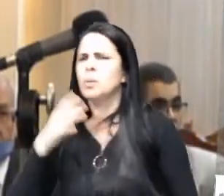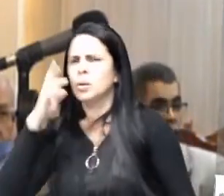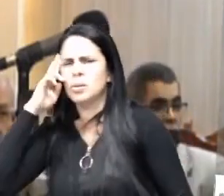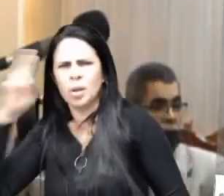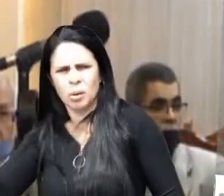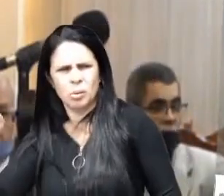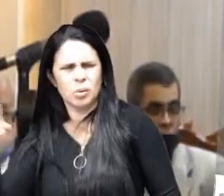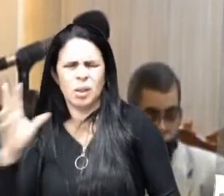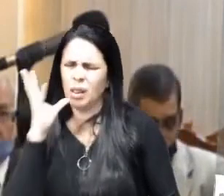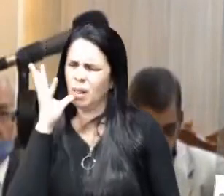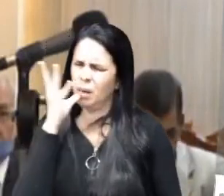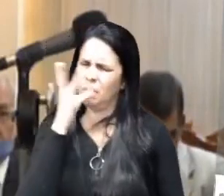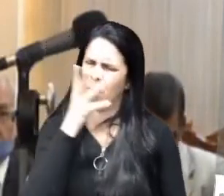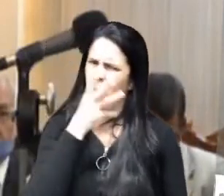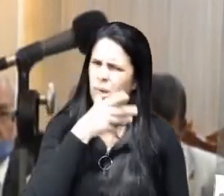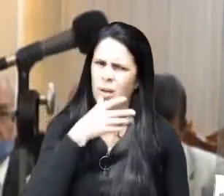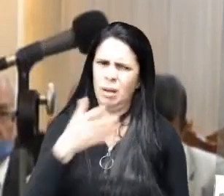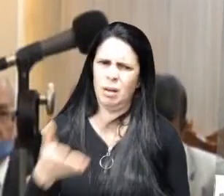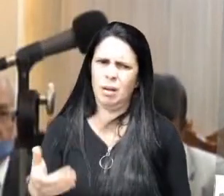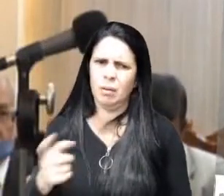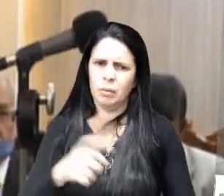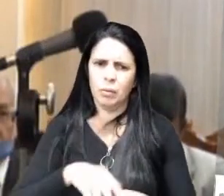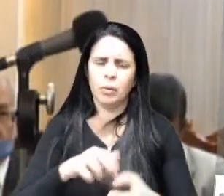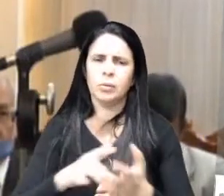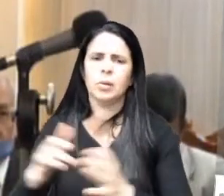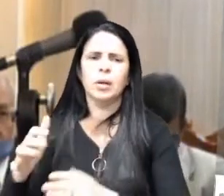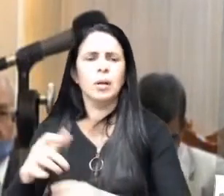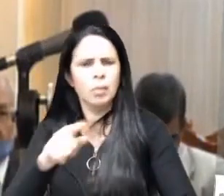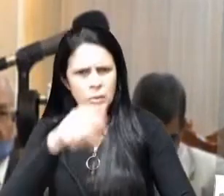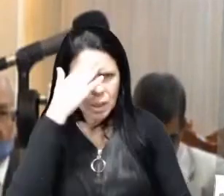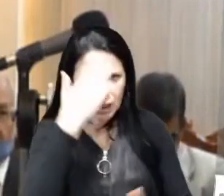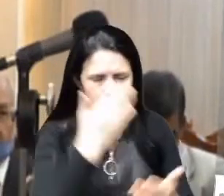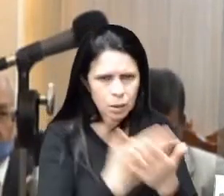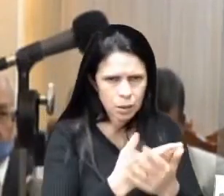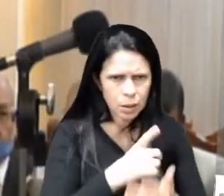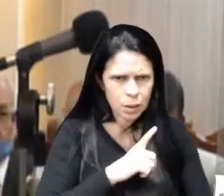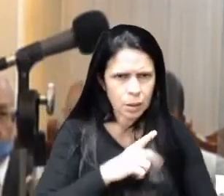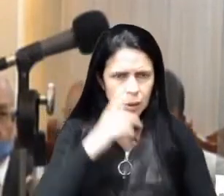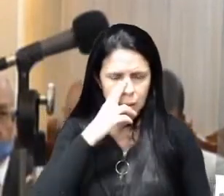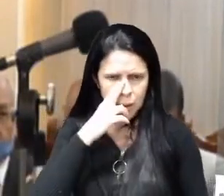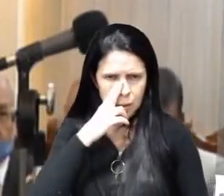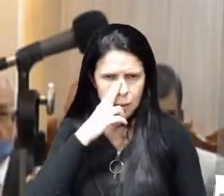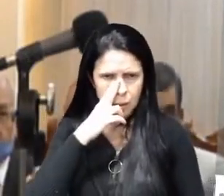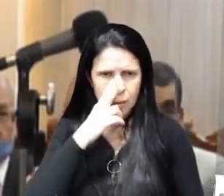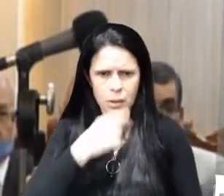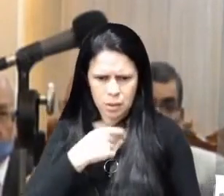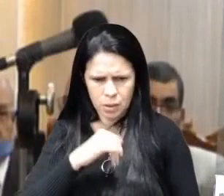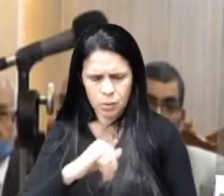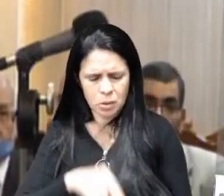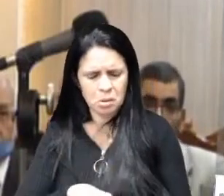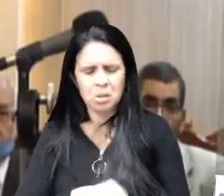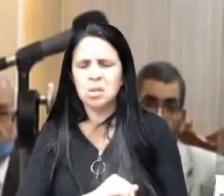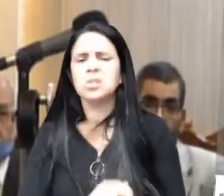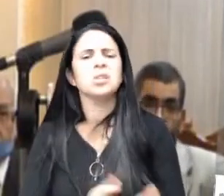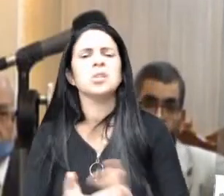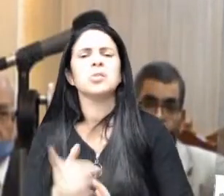não vem agora não. Vocês acreditam que tem crente dizendo isso? Jesus não vem agora